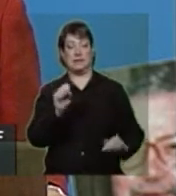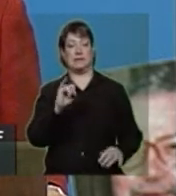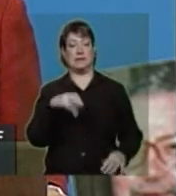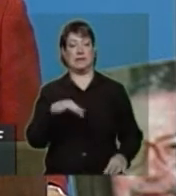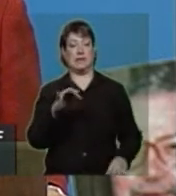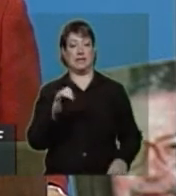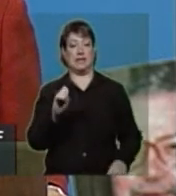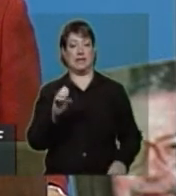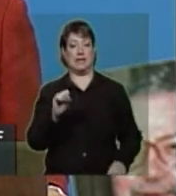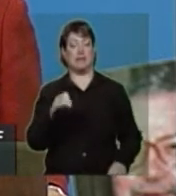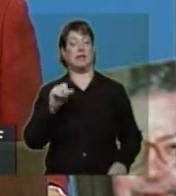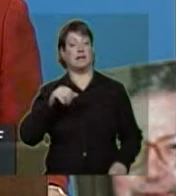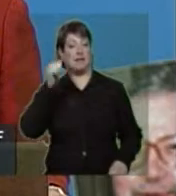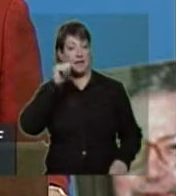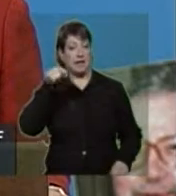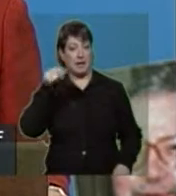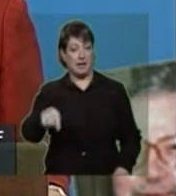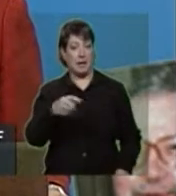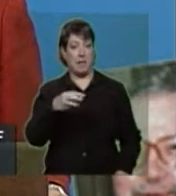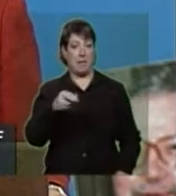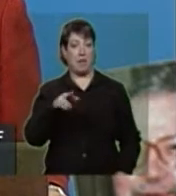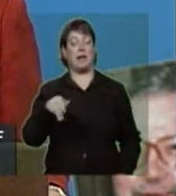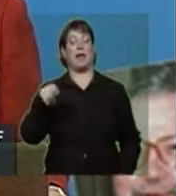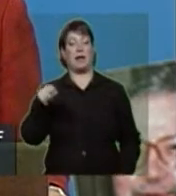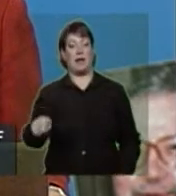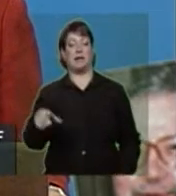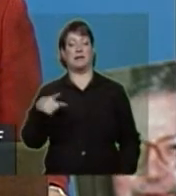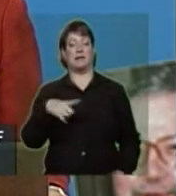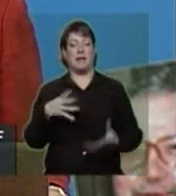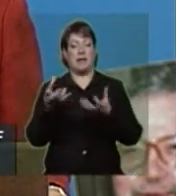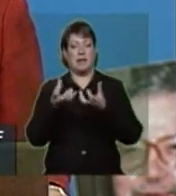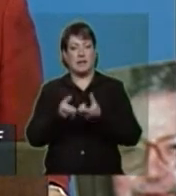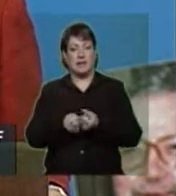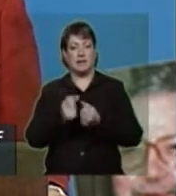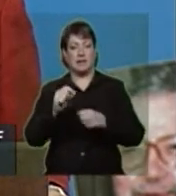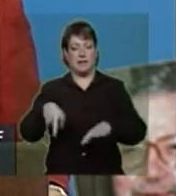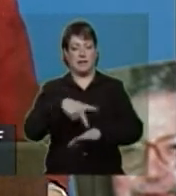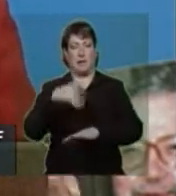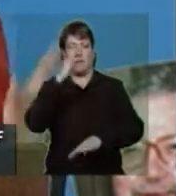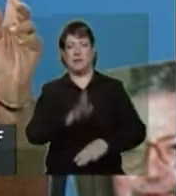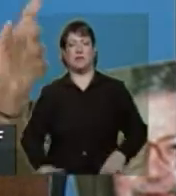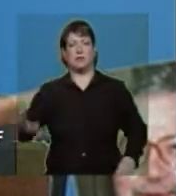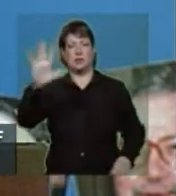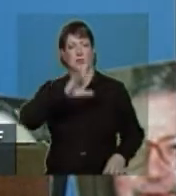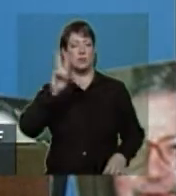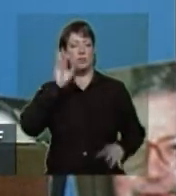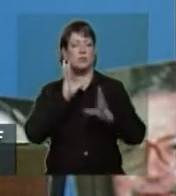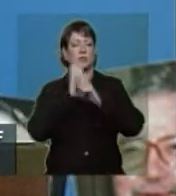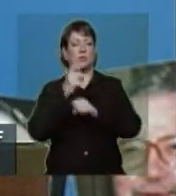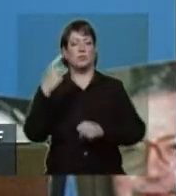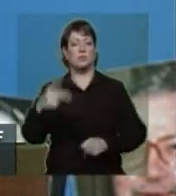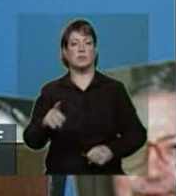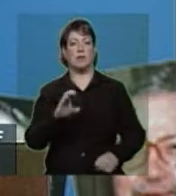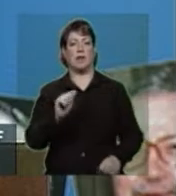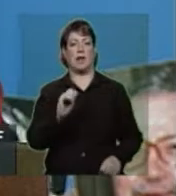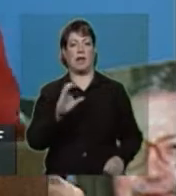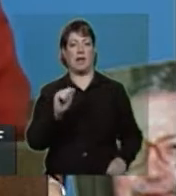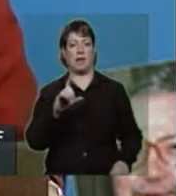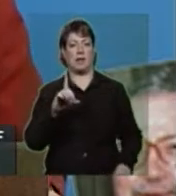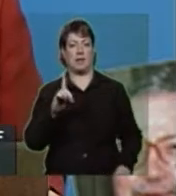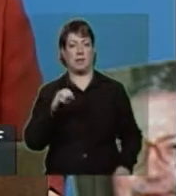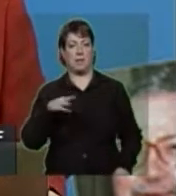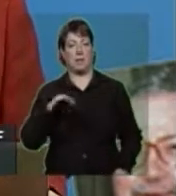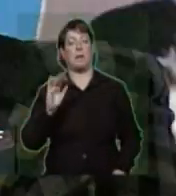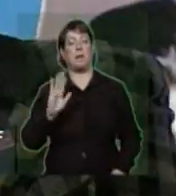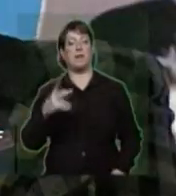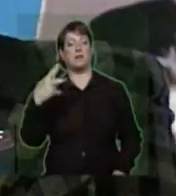Conceição carrega a nação brasileira na sua trajetória acadêmica, mas eu queria acrescentar na sua trajetória